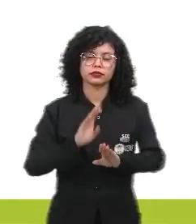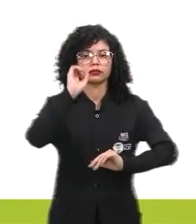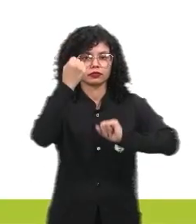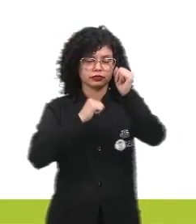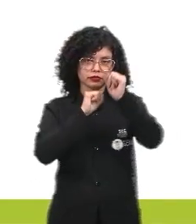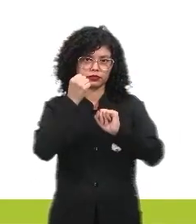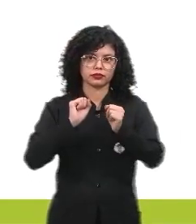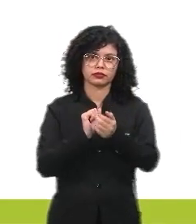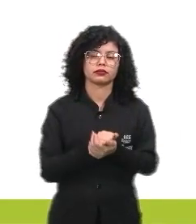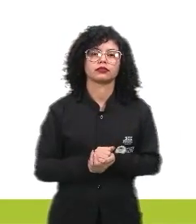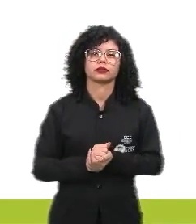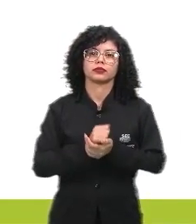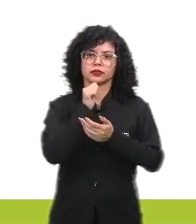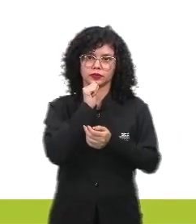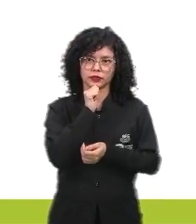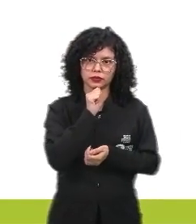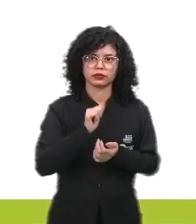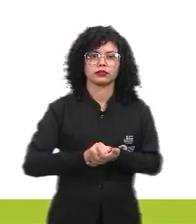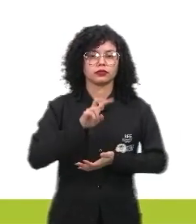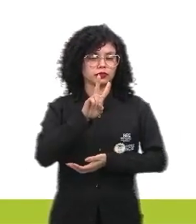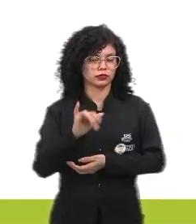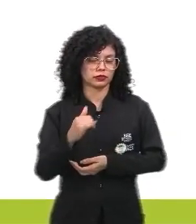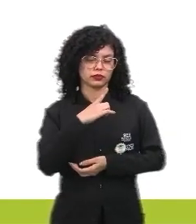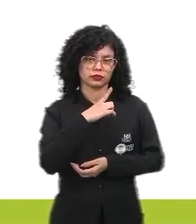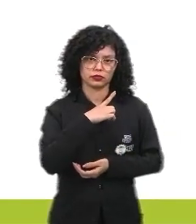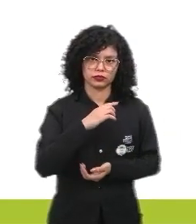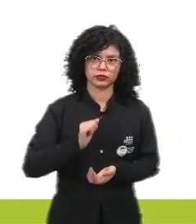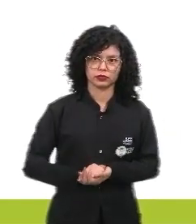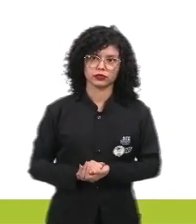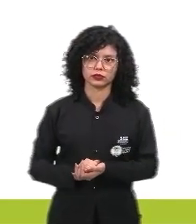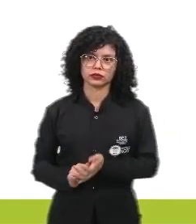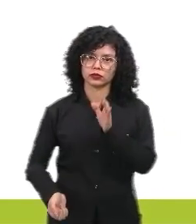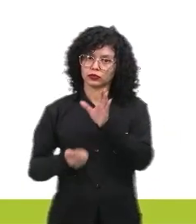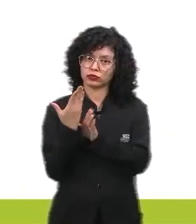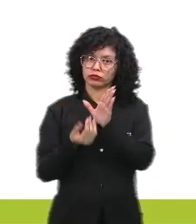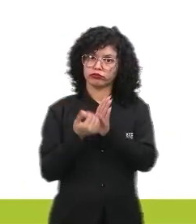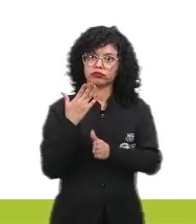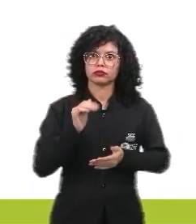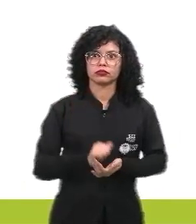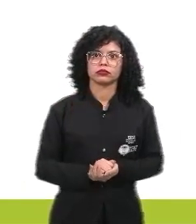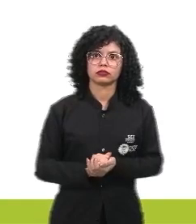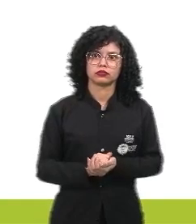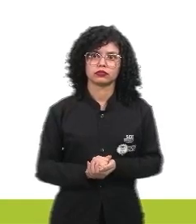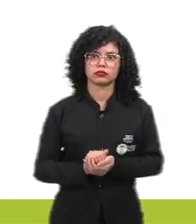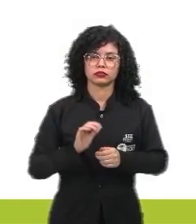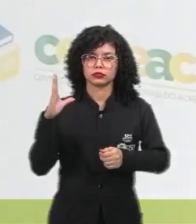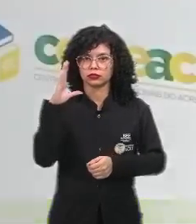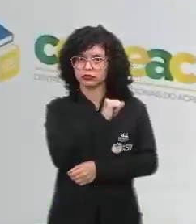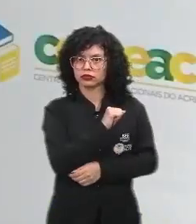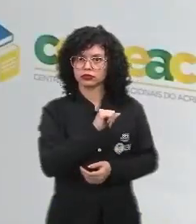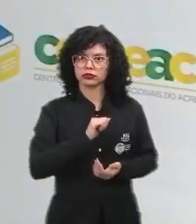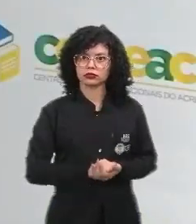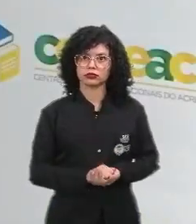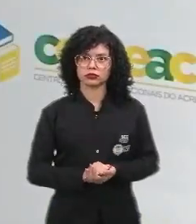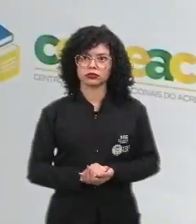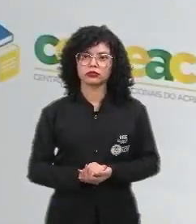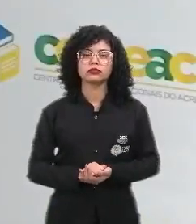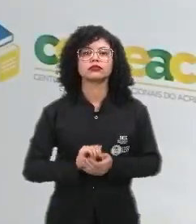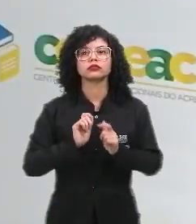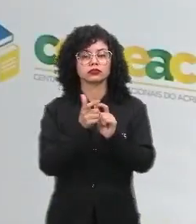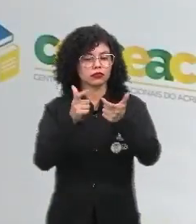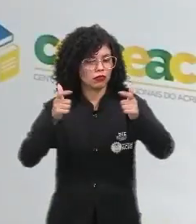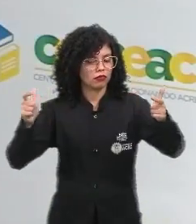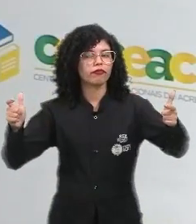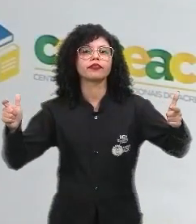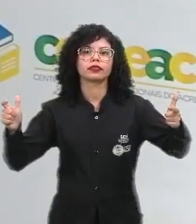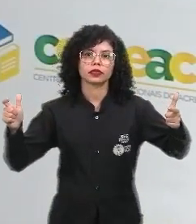fábricas, as máquinas vão viabilizar que esses produtos eles sejam produzidos com mais rapidez, aumentando